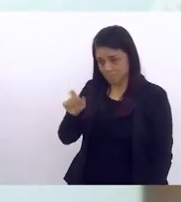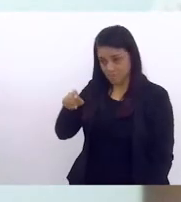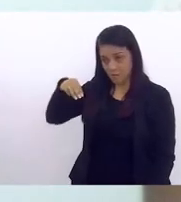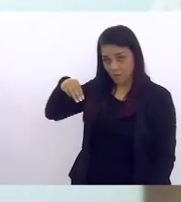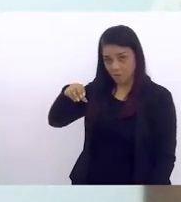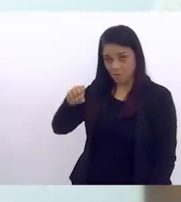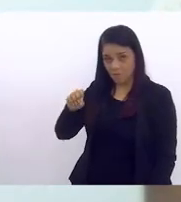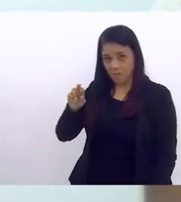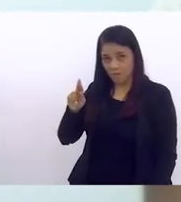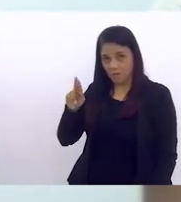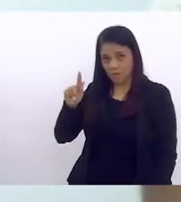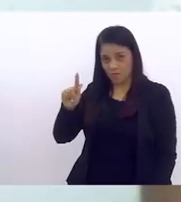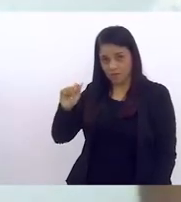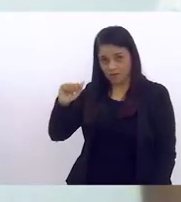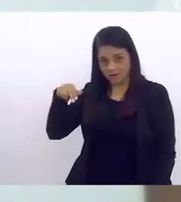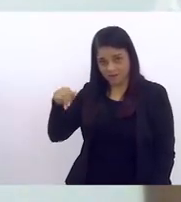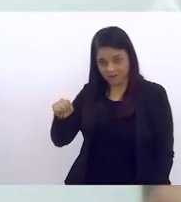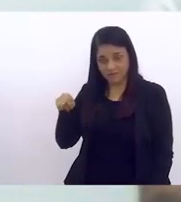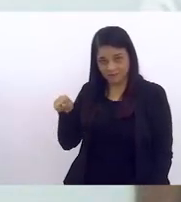é essa,